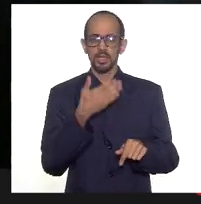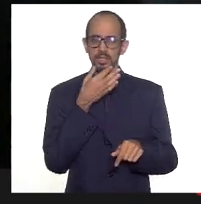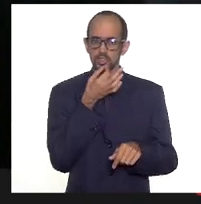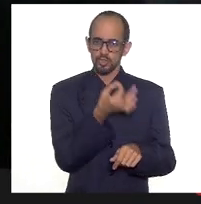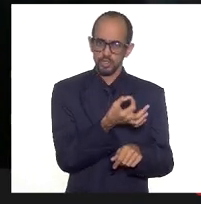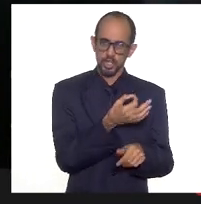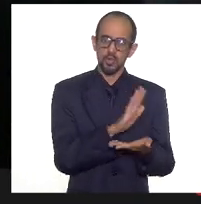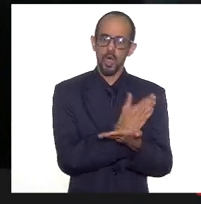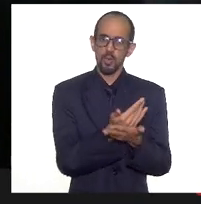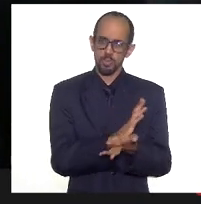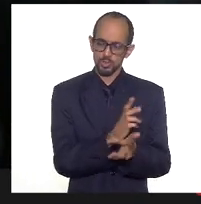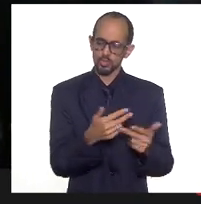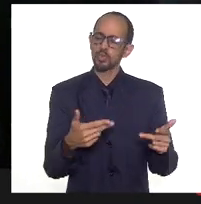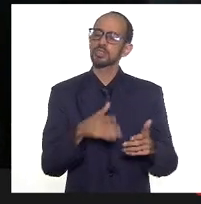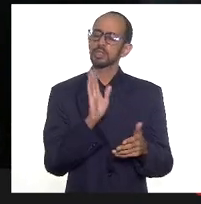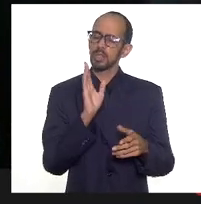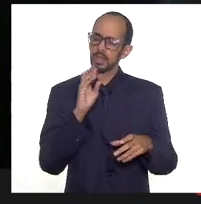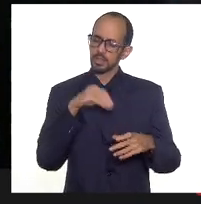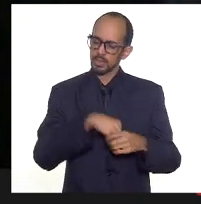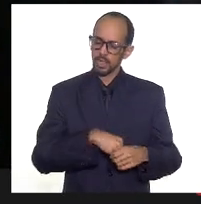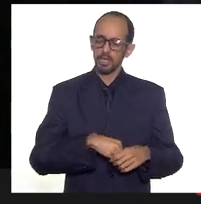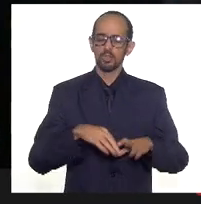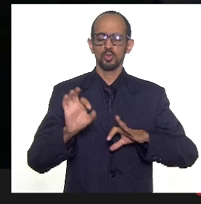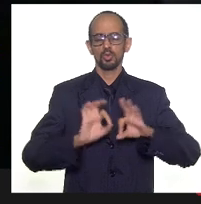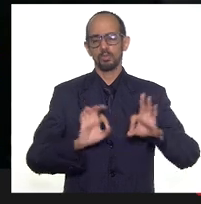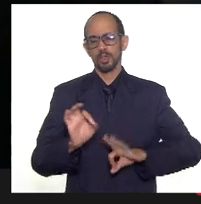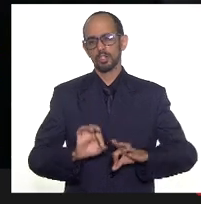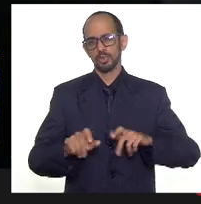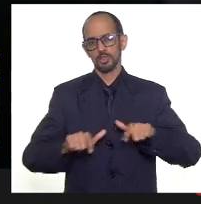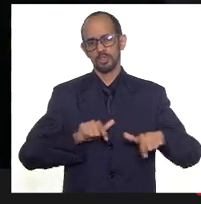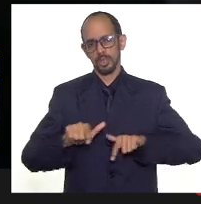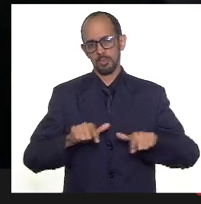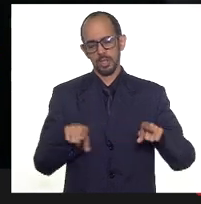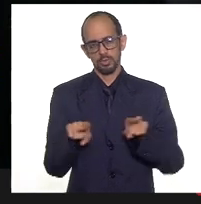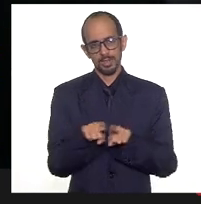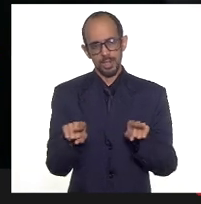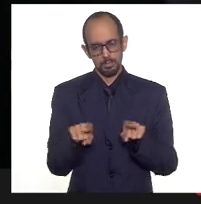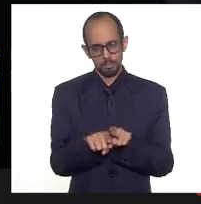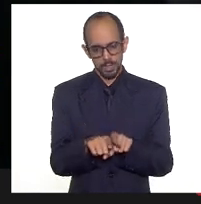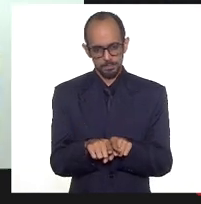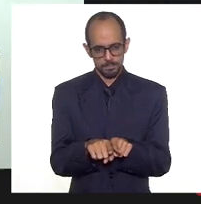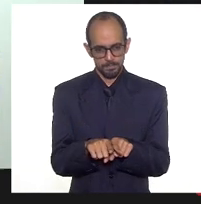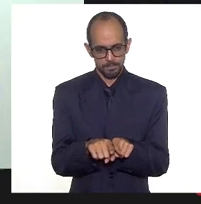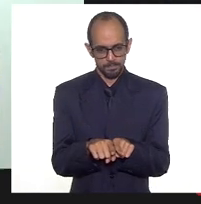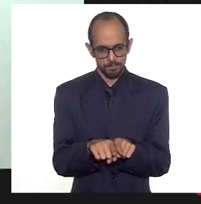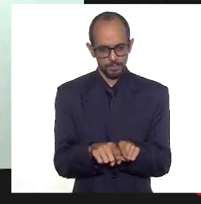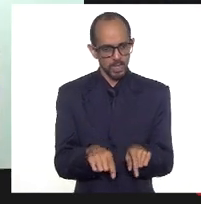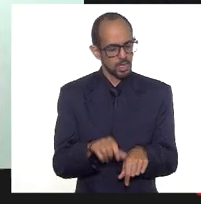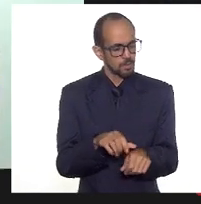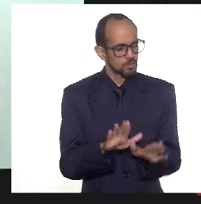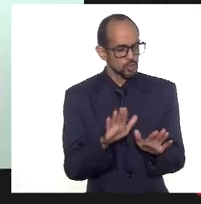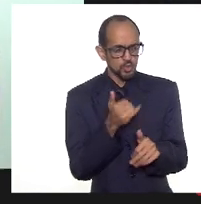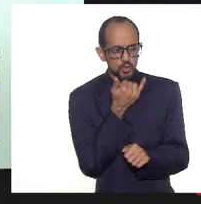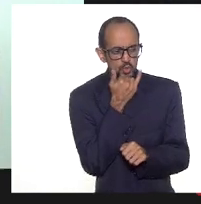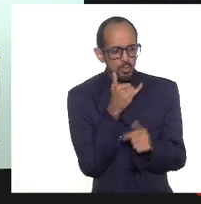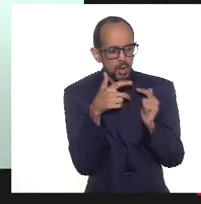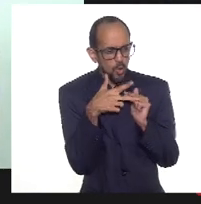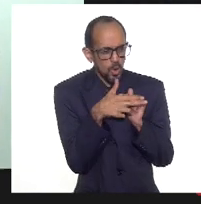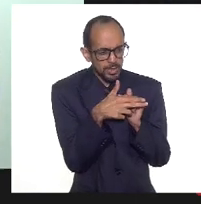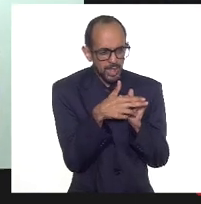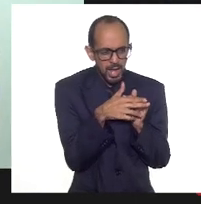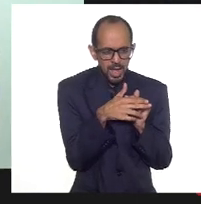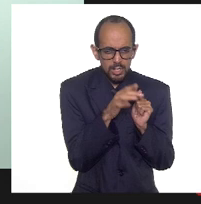sugestões, também já fazem parte do plano de trabalho, né? E aí, uma ponderação, desculpa te